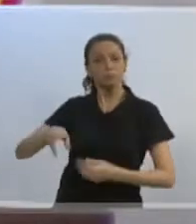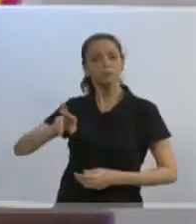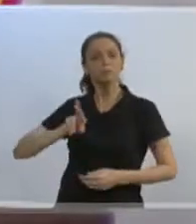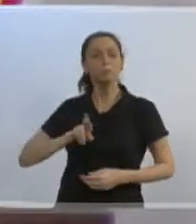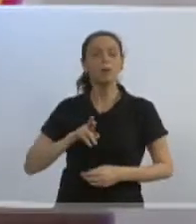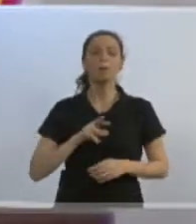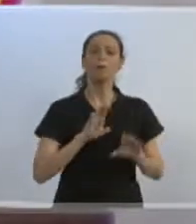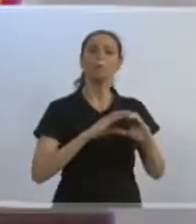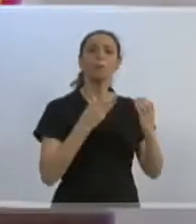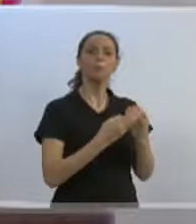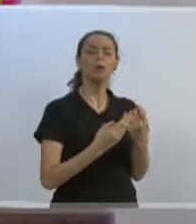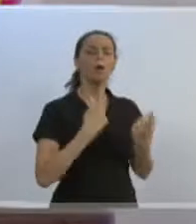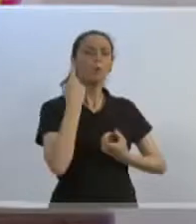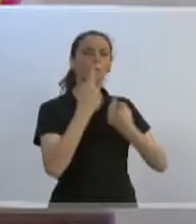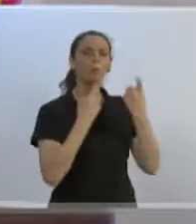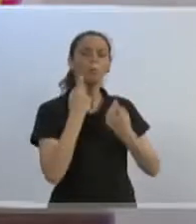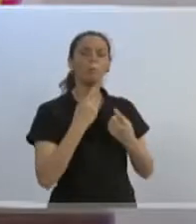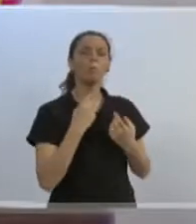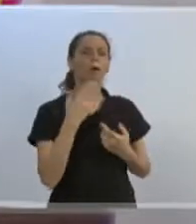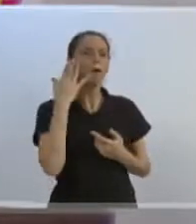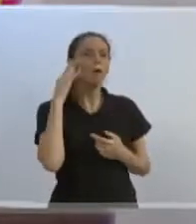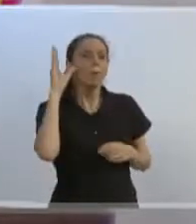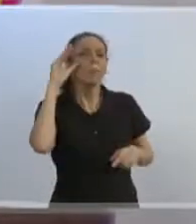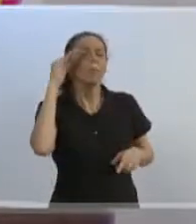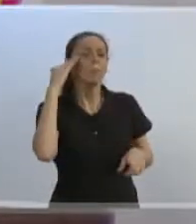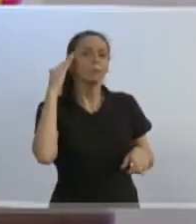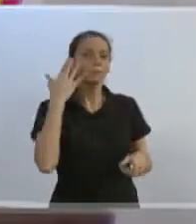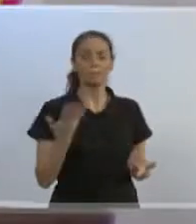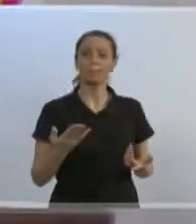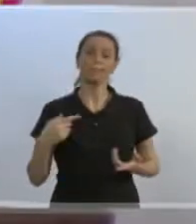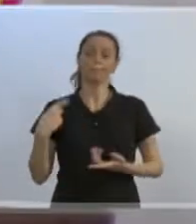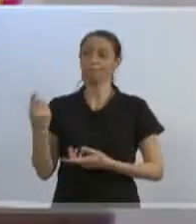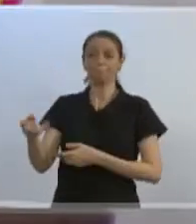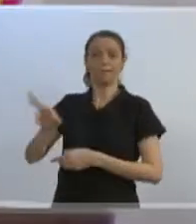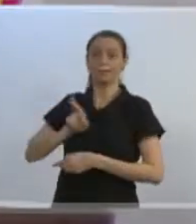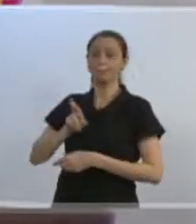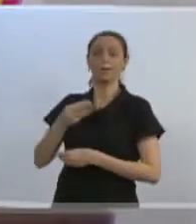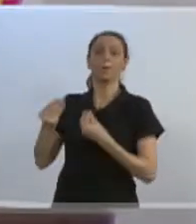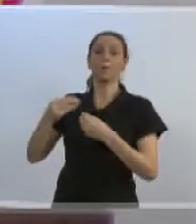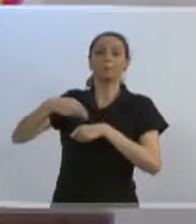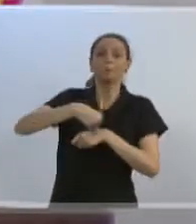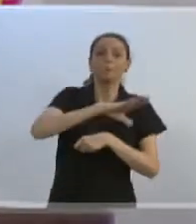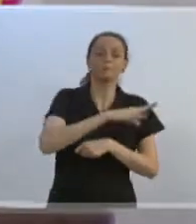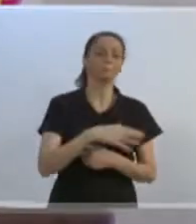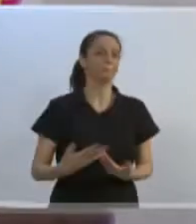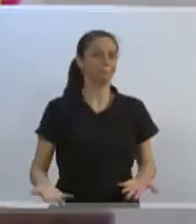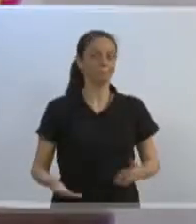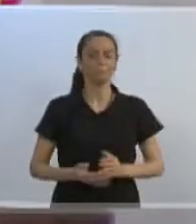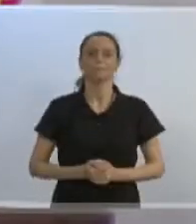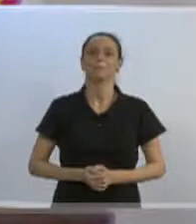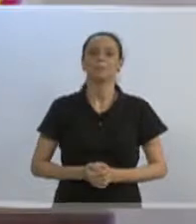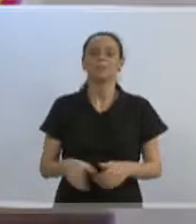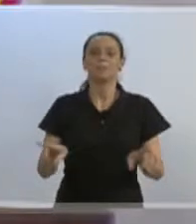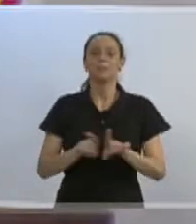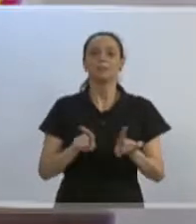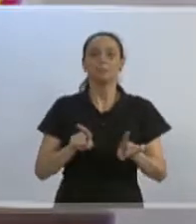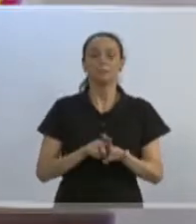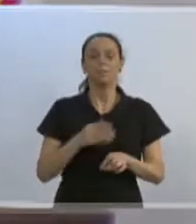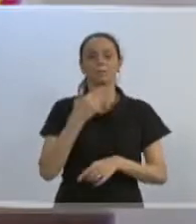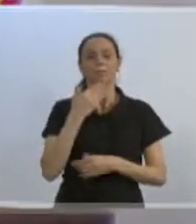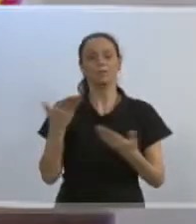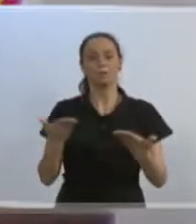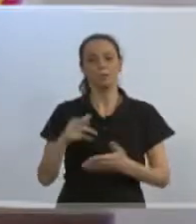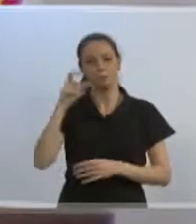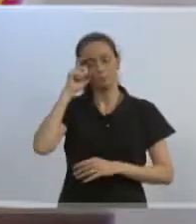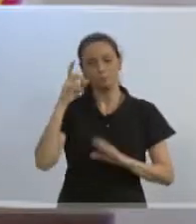querendo saber a destinação disso. Eu acho que tem que aumentar esse diálogo e ter de uma forma mais clara. Gostaria também de ressaltar um ponto positivo e pedir foto,